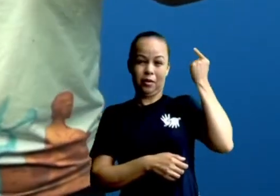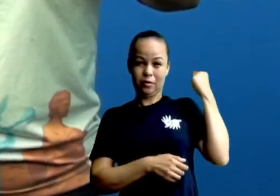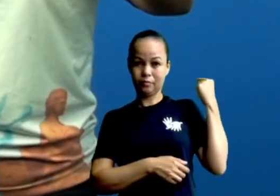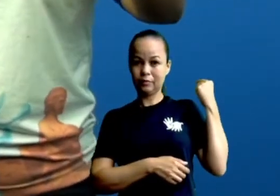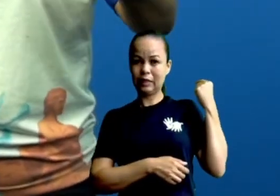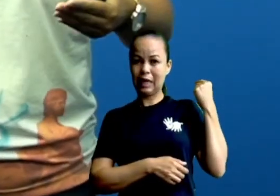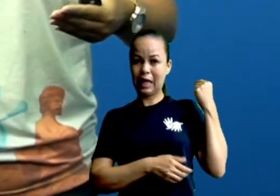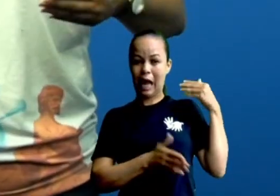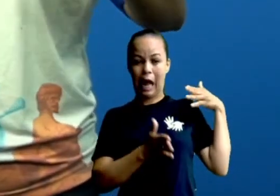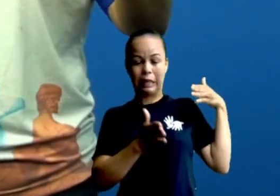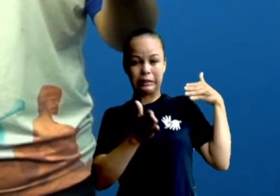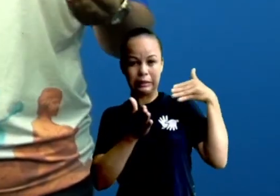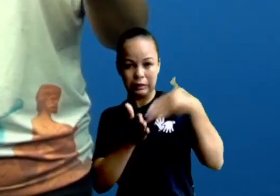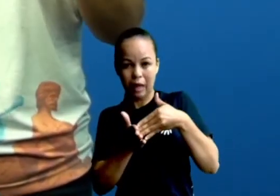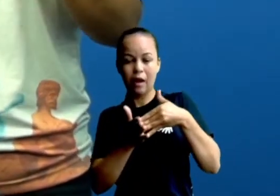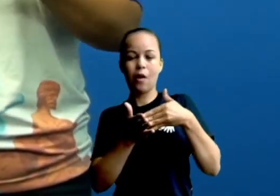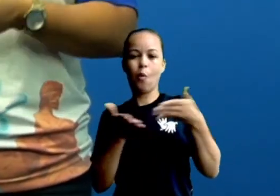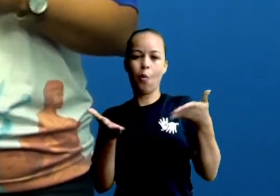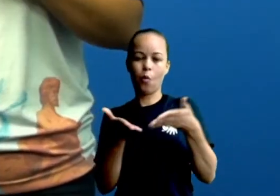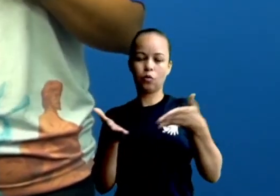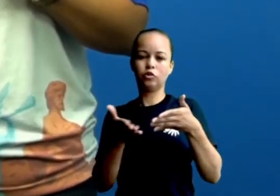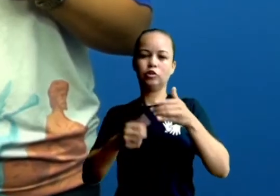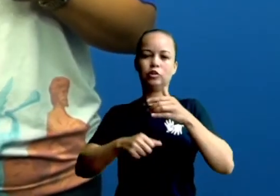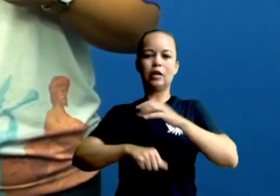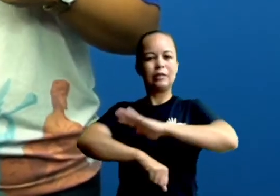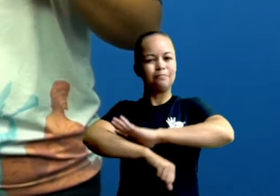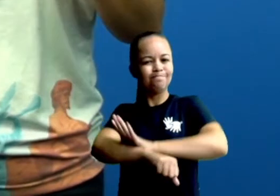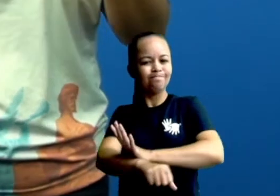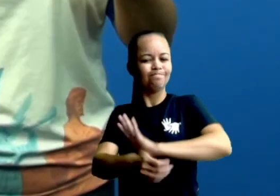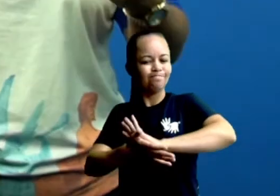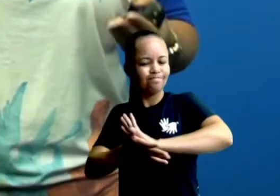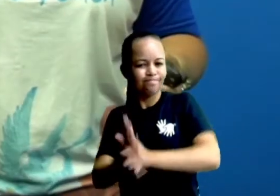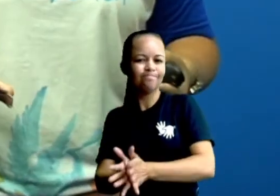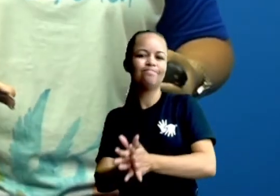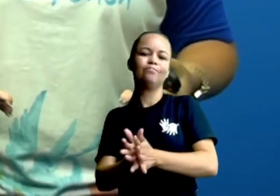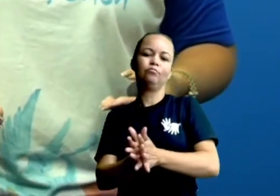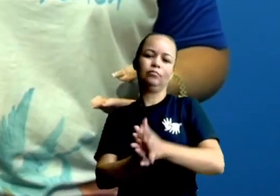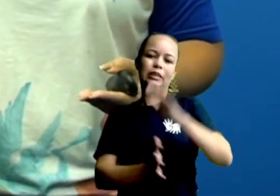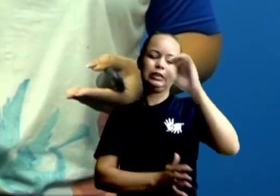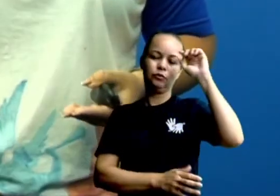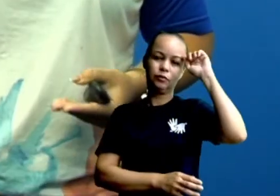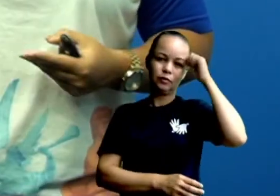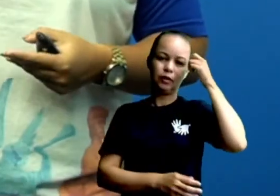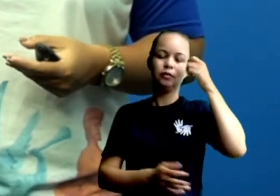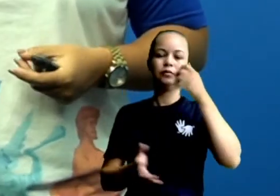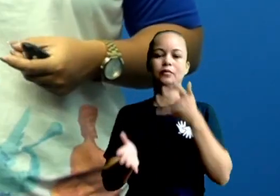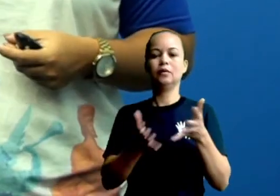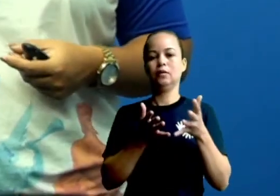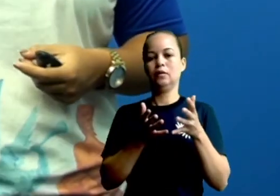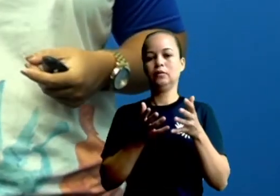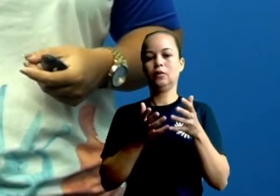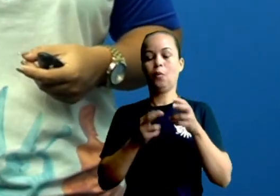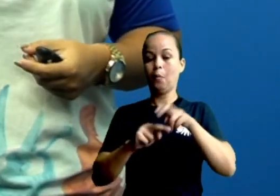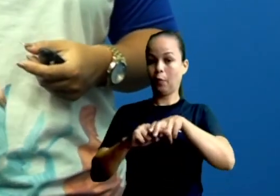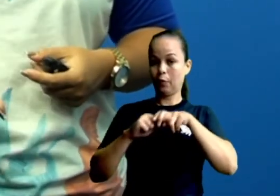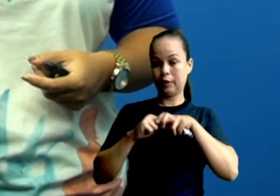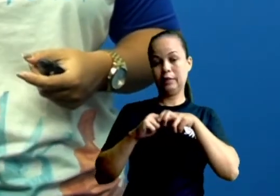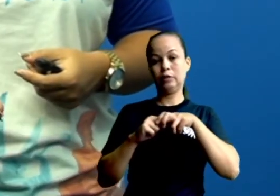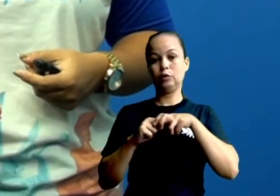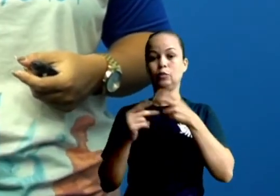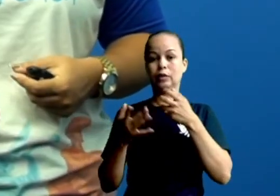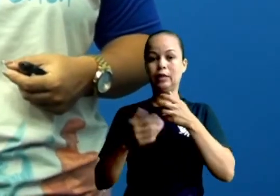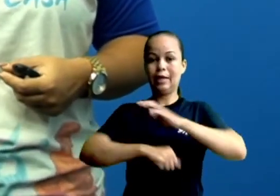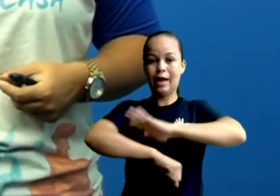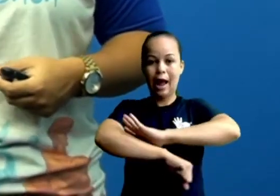a população negra sofre preconceito, discriminação, certo? Por isso que racismo é